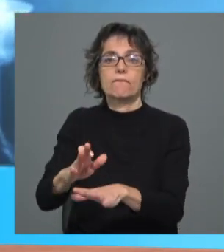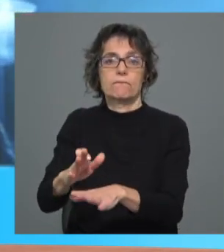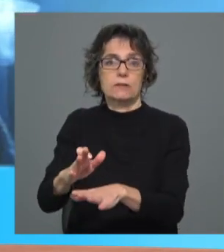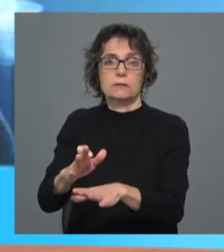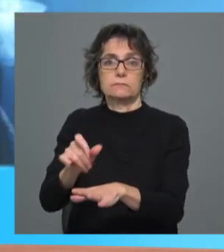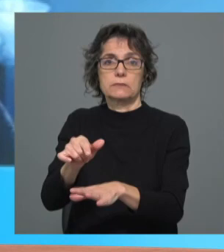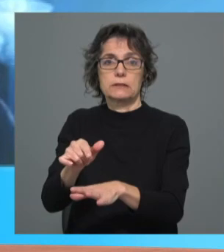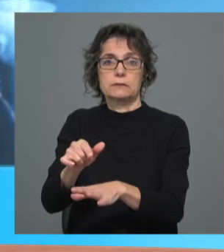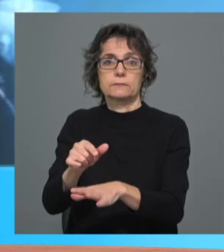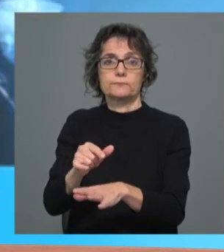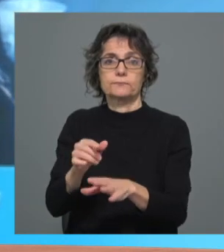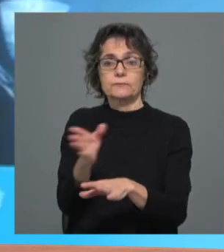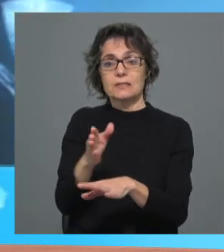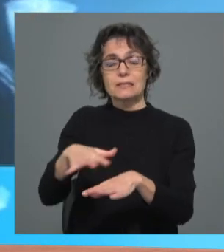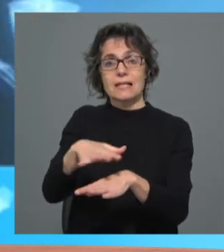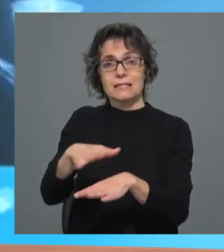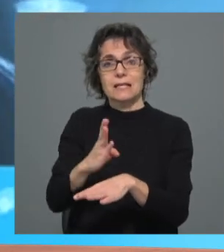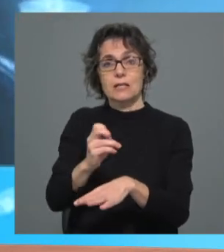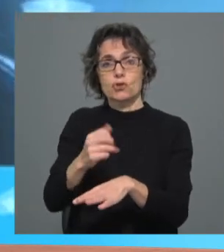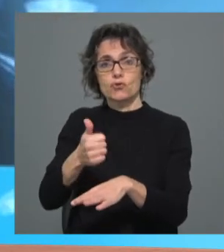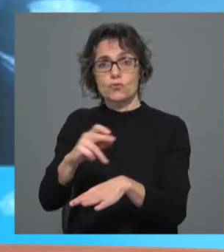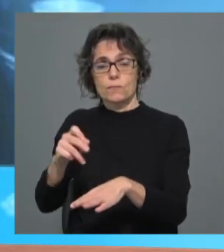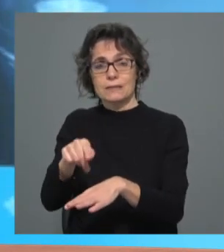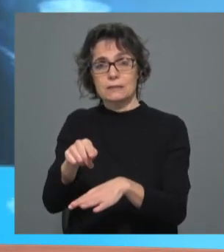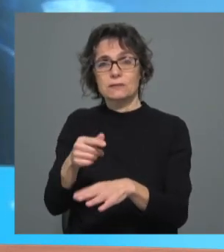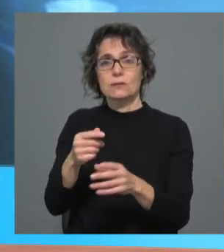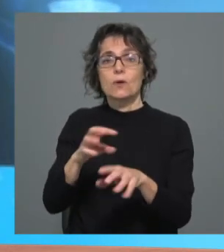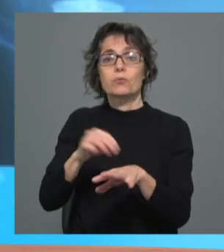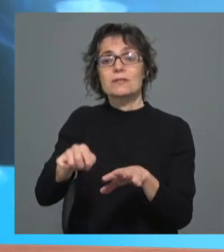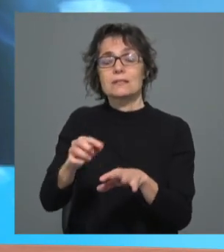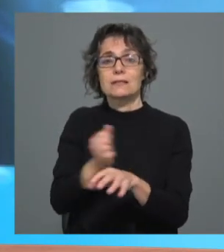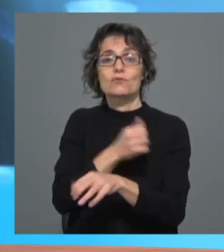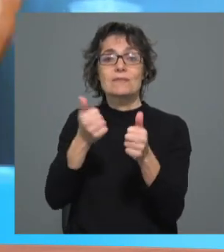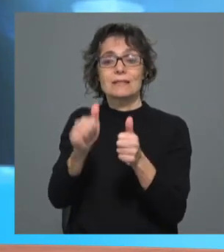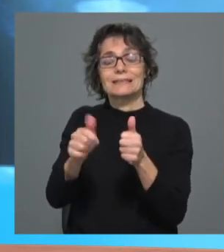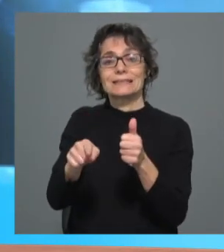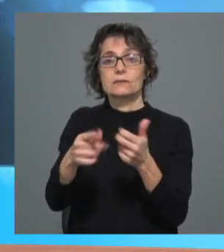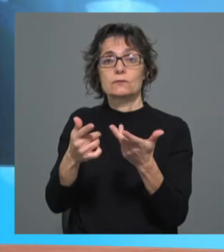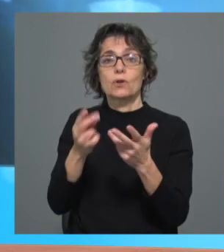ali por Juba. Portanto, é uma cidade com toda esta